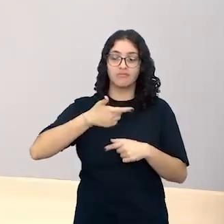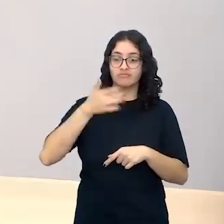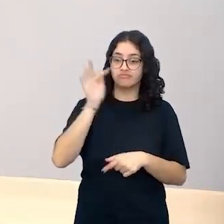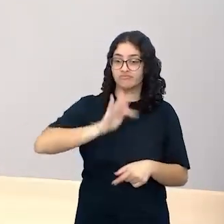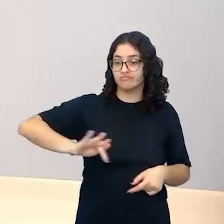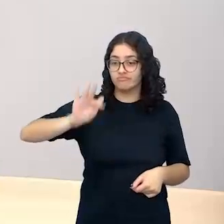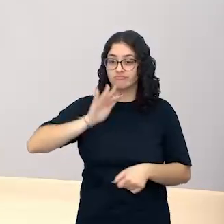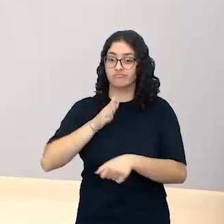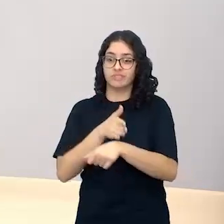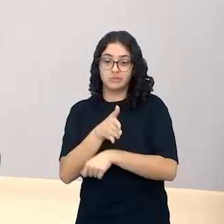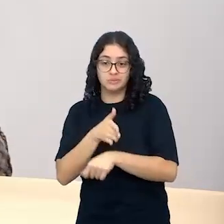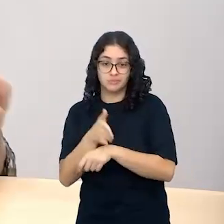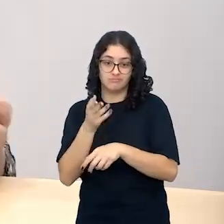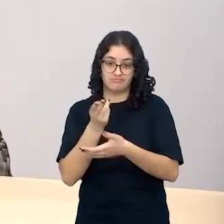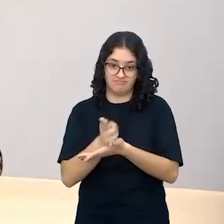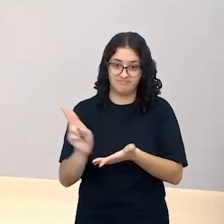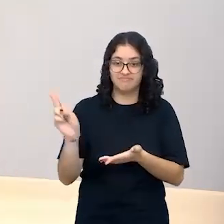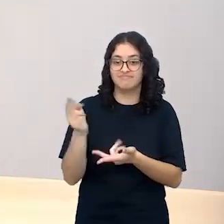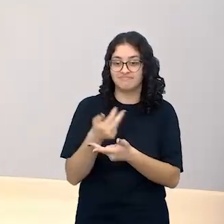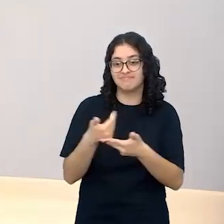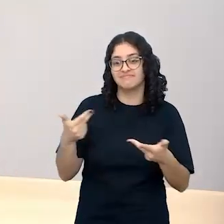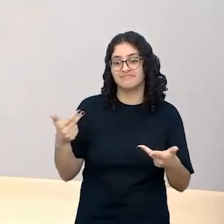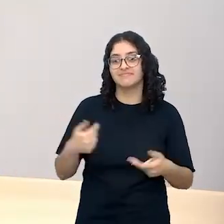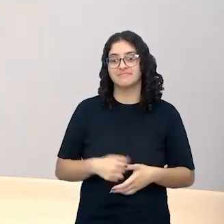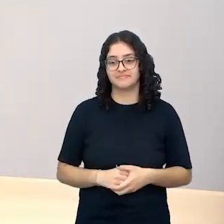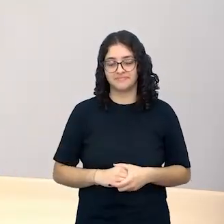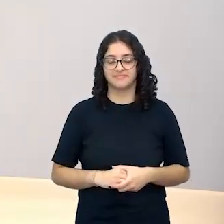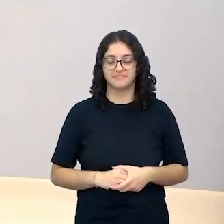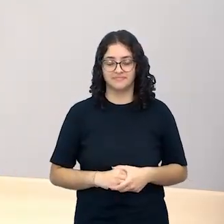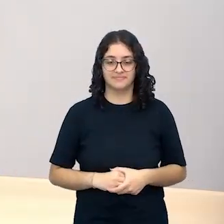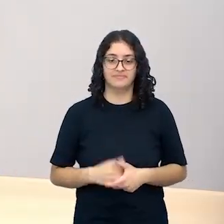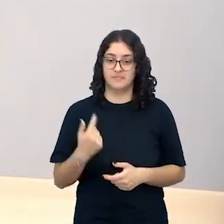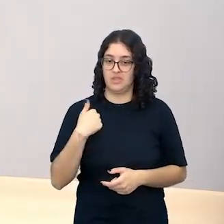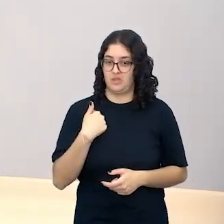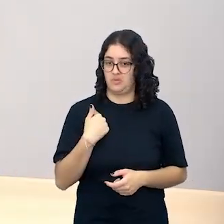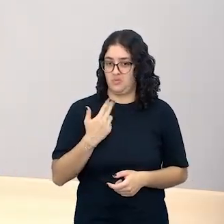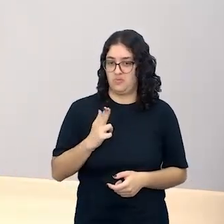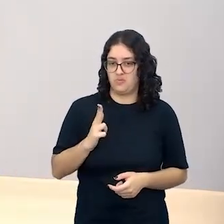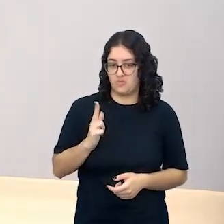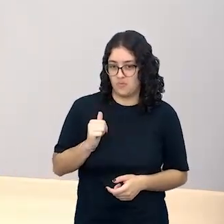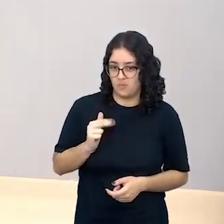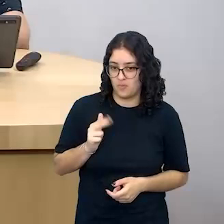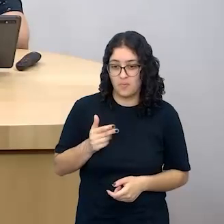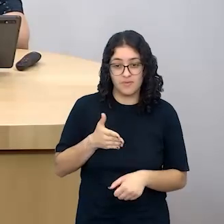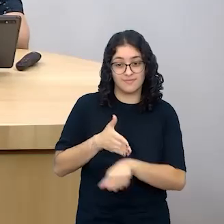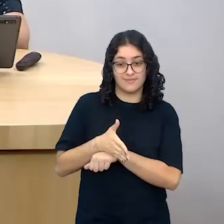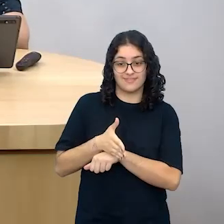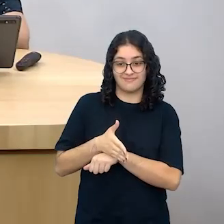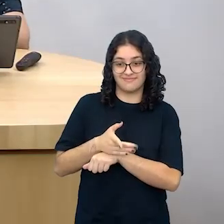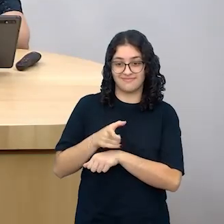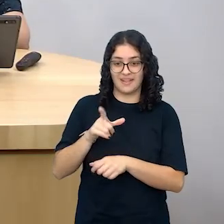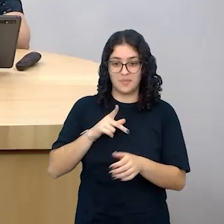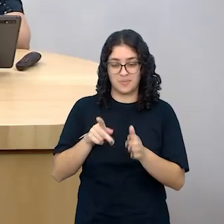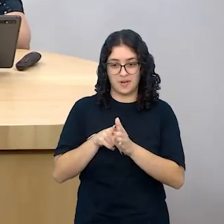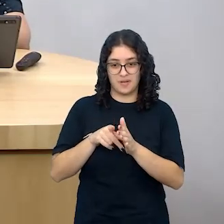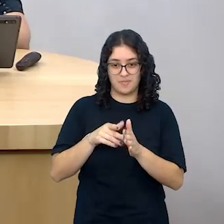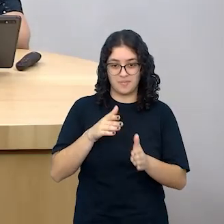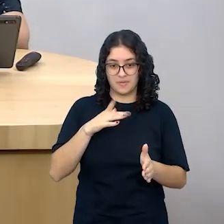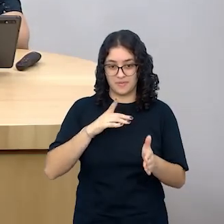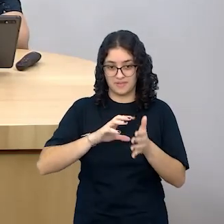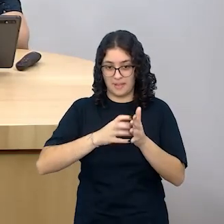mulheres mecânicas, você vai numa mecânica... Você já foi uma? Eu nunca fui. Eu também ainda